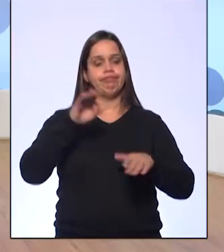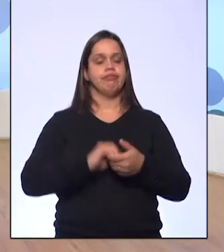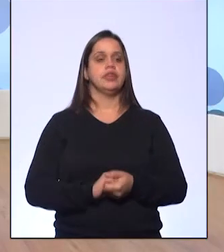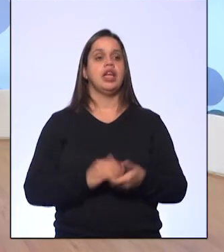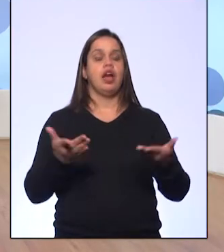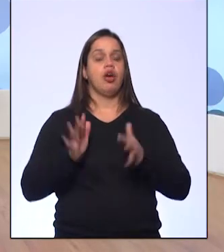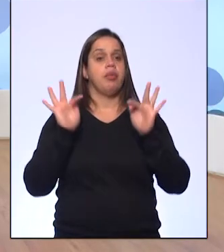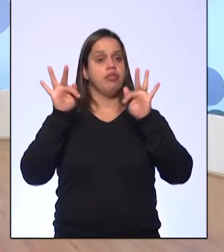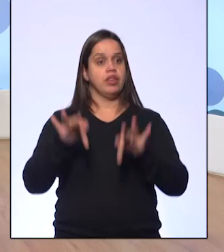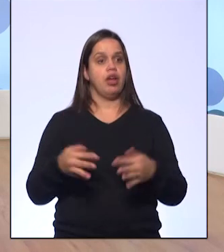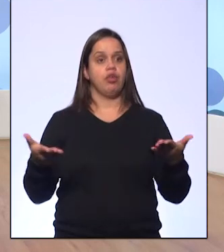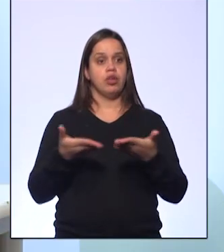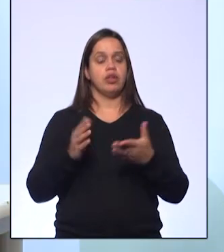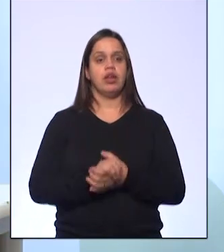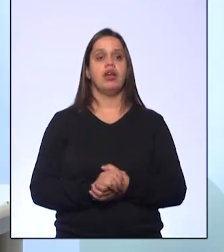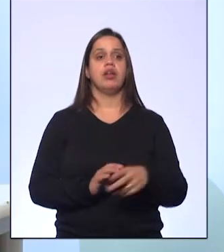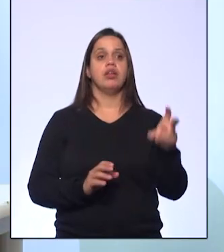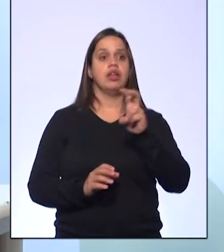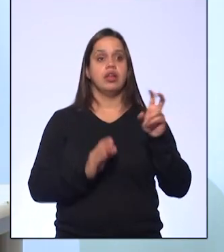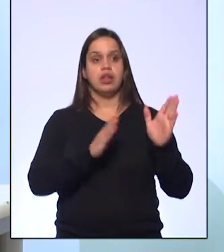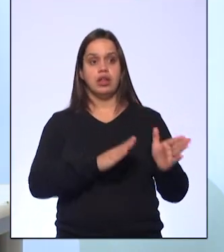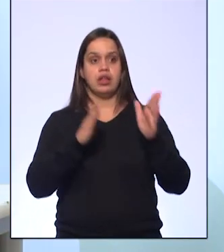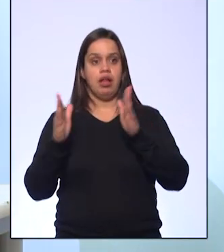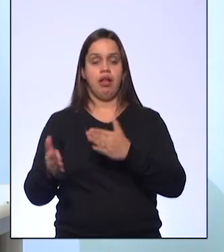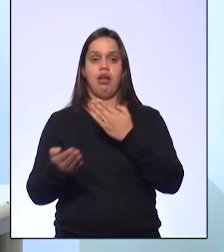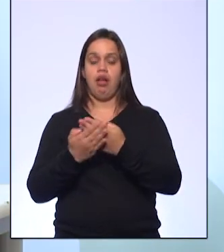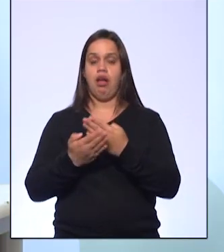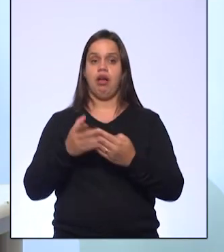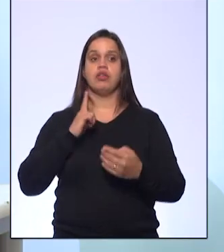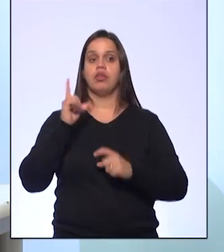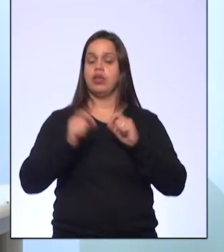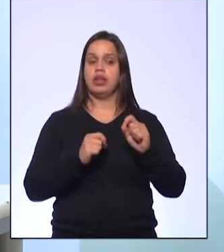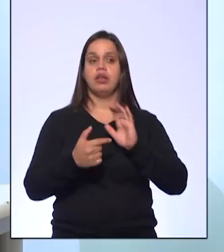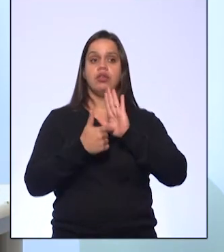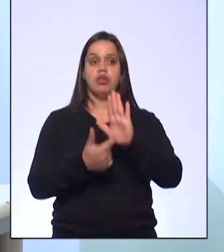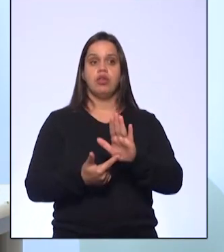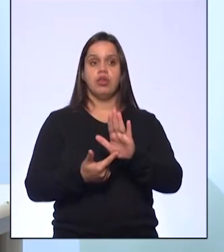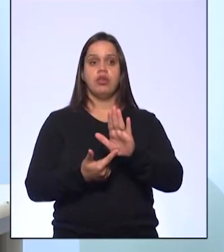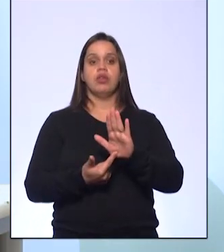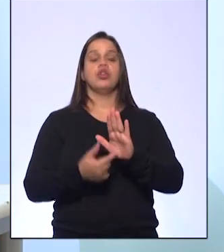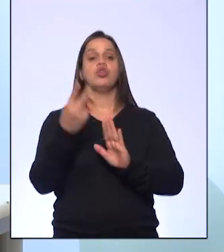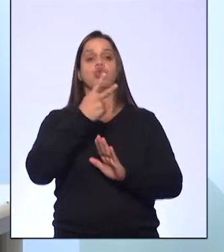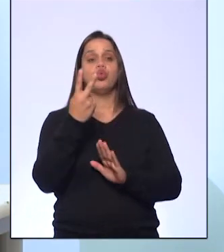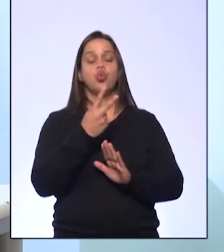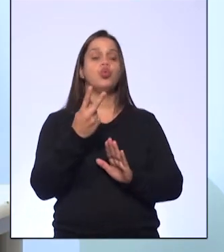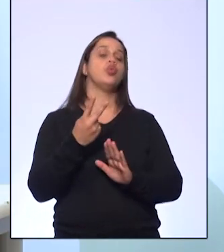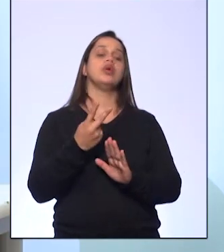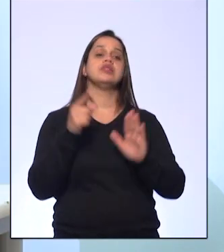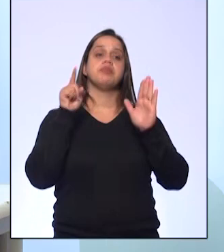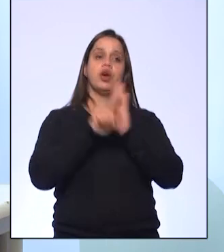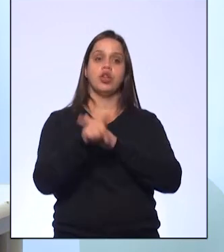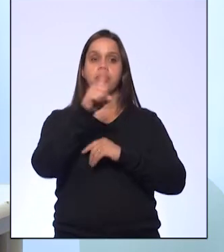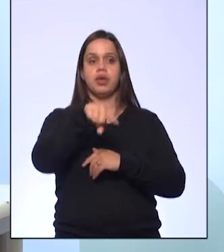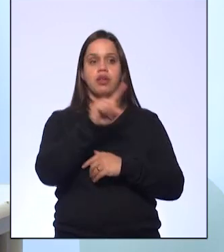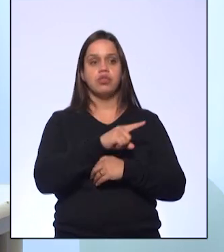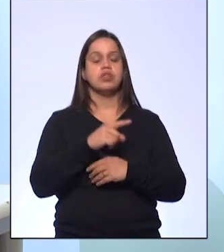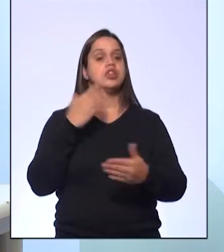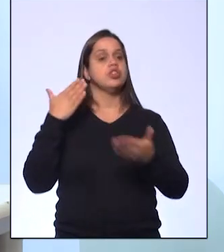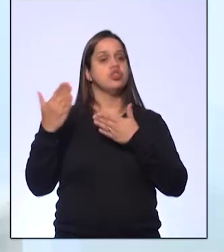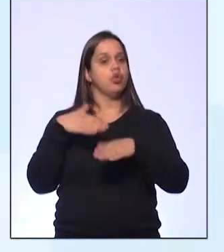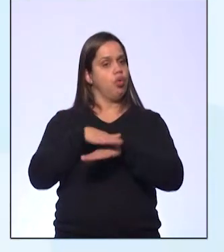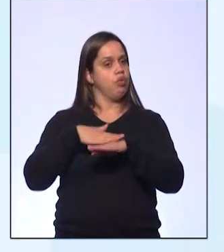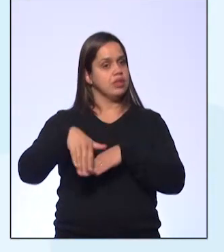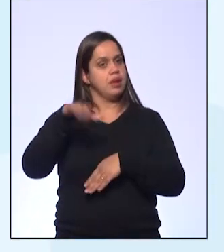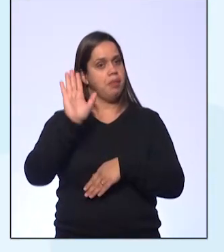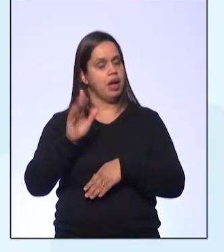Nós chegamos à nossa quinta parte da aula. Nós vamos deixar para vocês 2 questões para que vocês possam conversar um